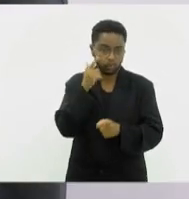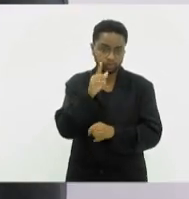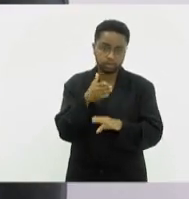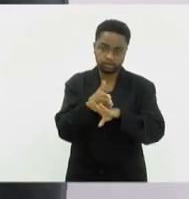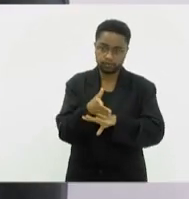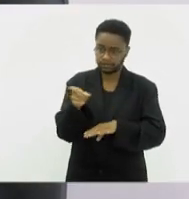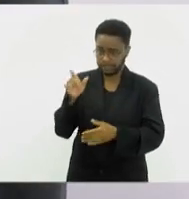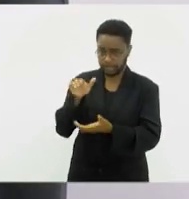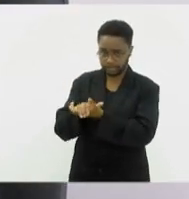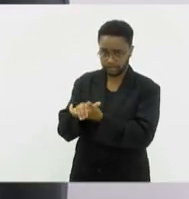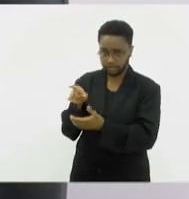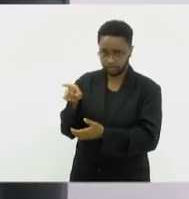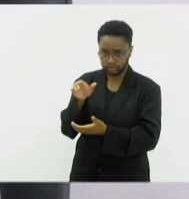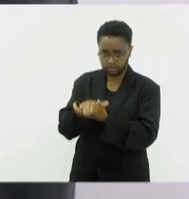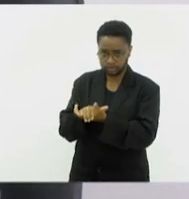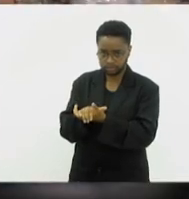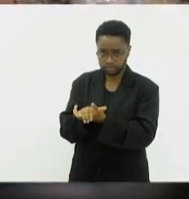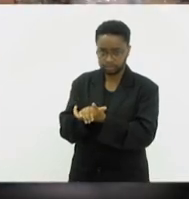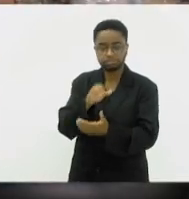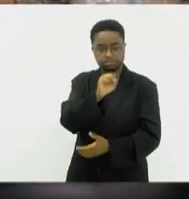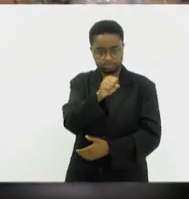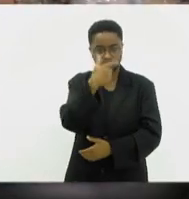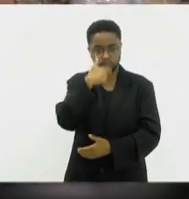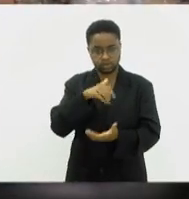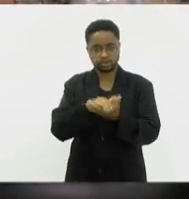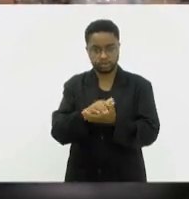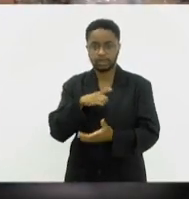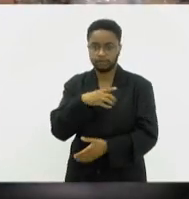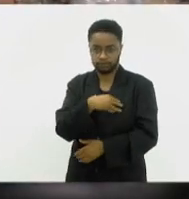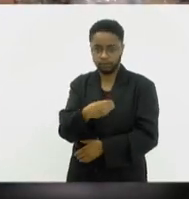Você é casado? Oi? Casado? Sou casado. Tem filhos?